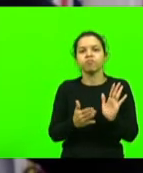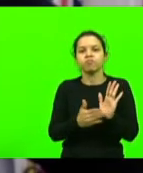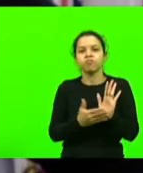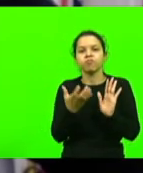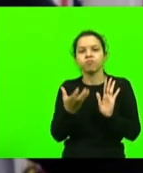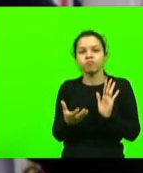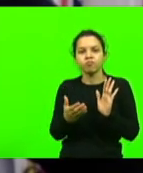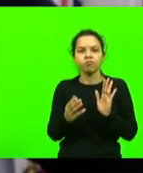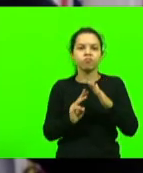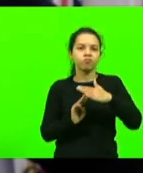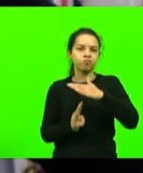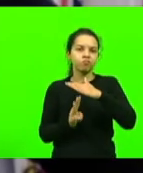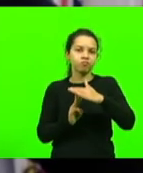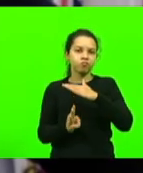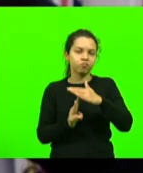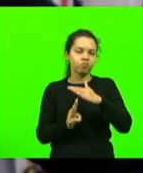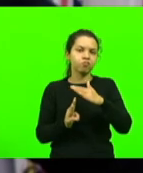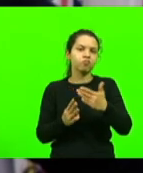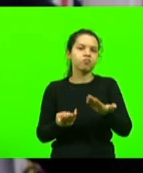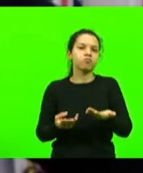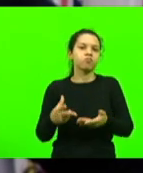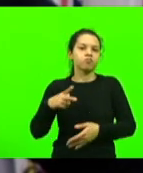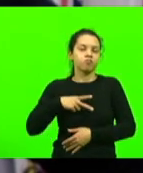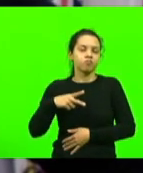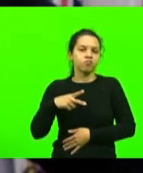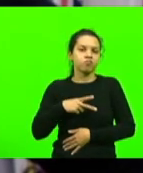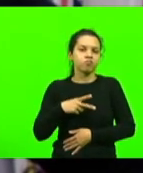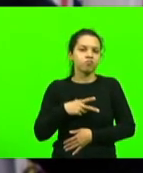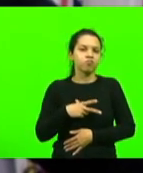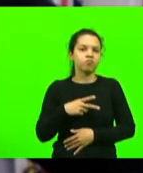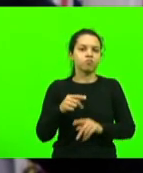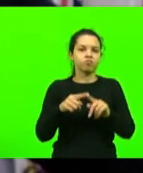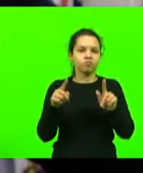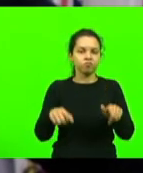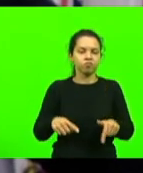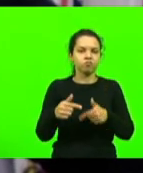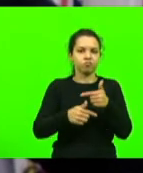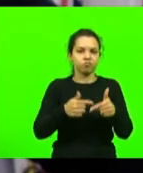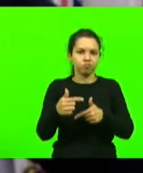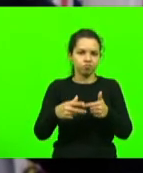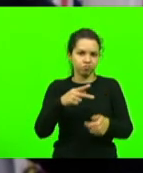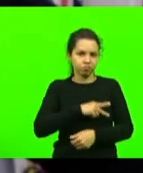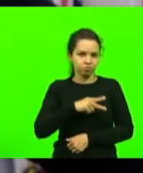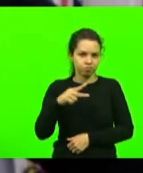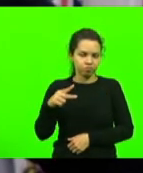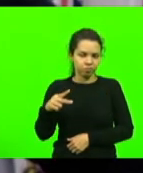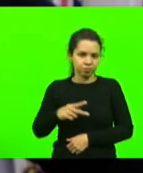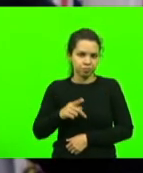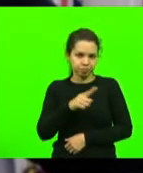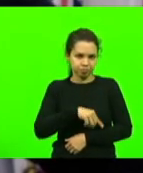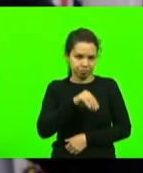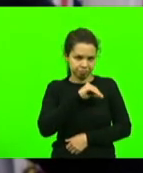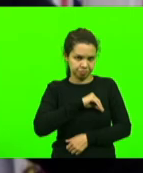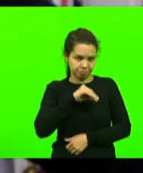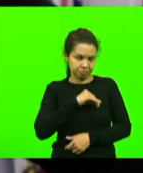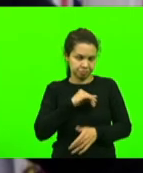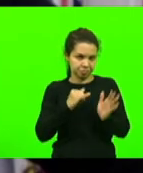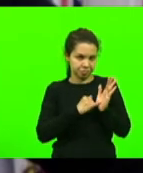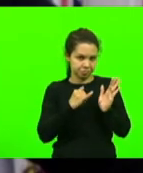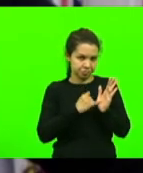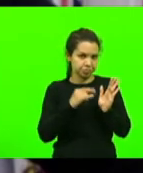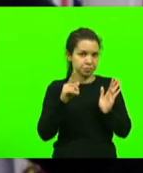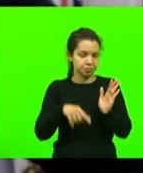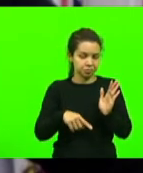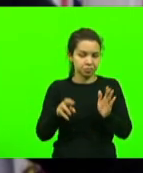estrutura serviço e recursos públicos meios e nossos impostos a serviço do setor